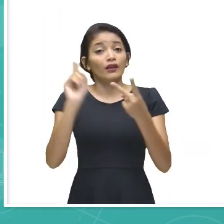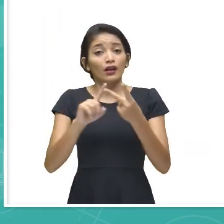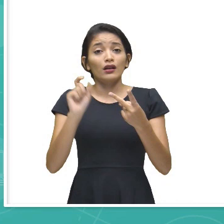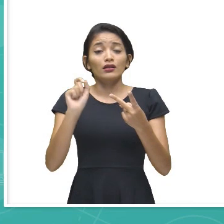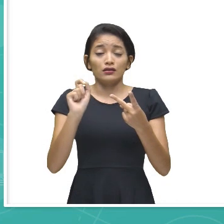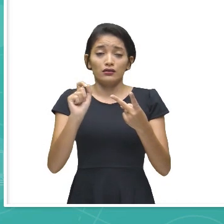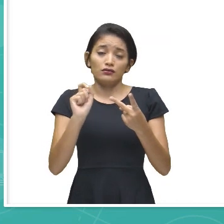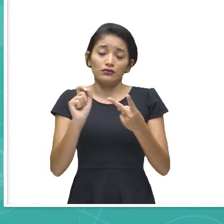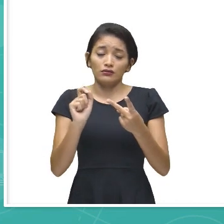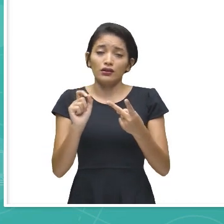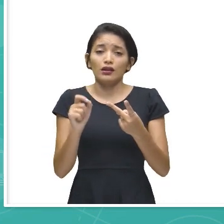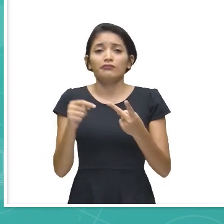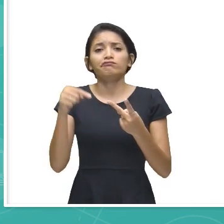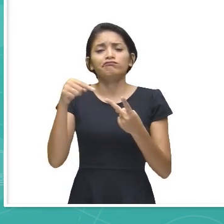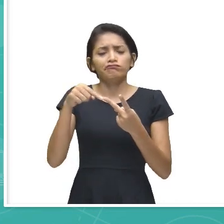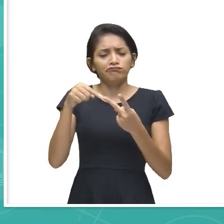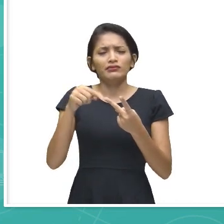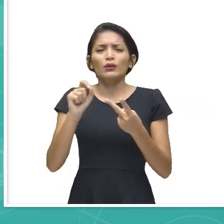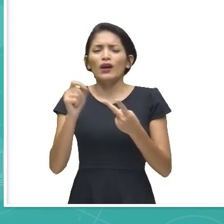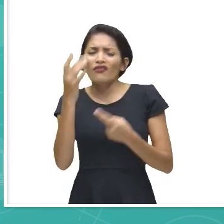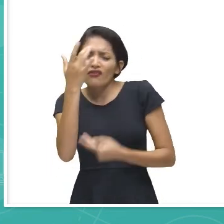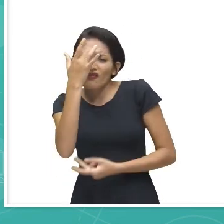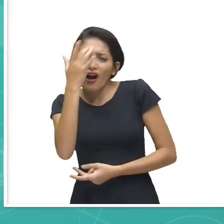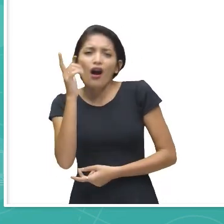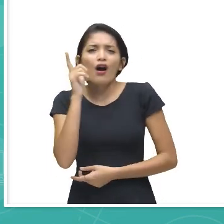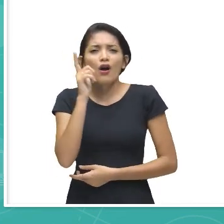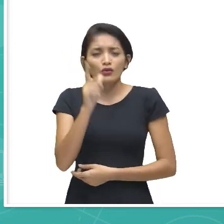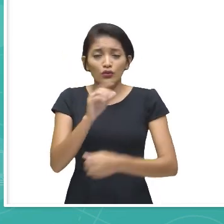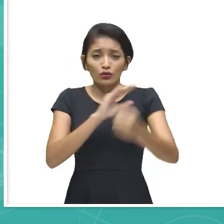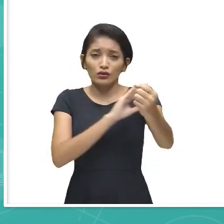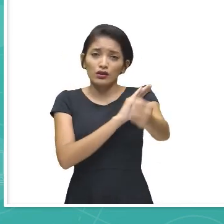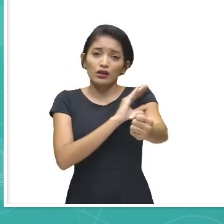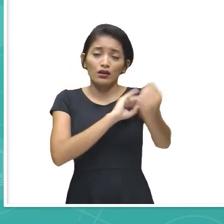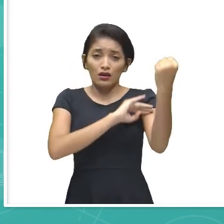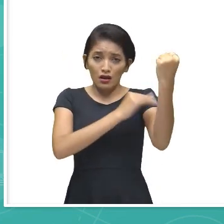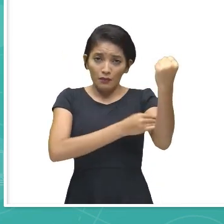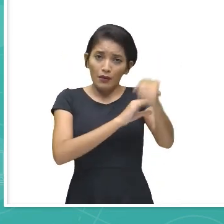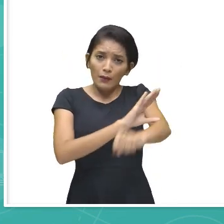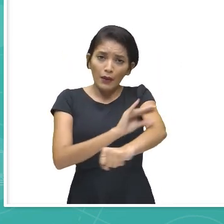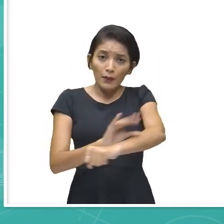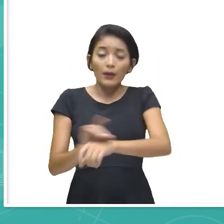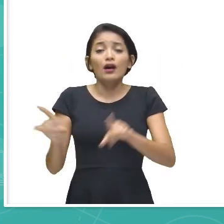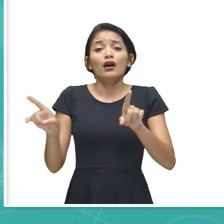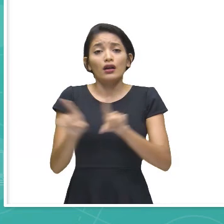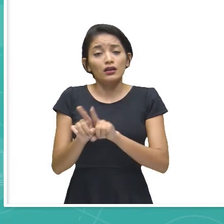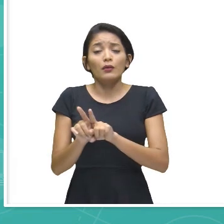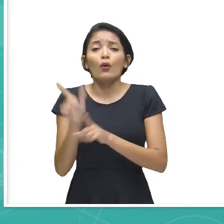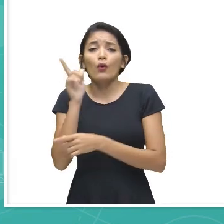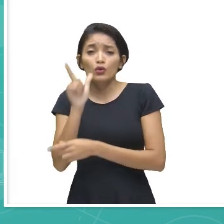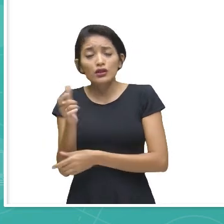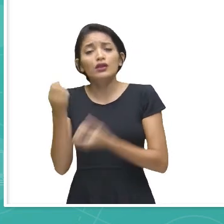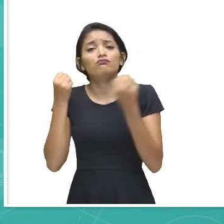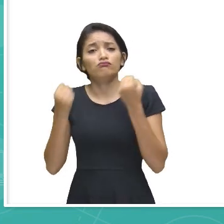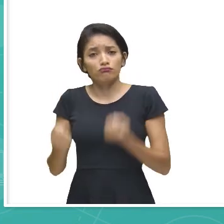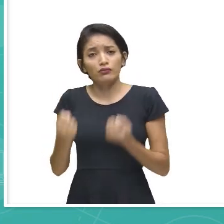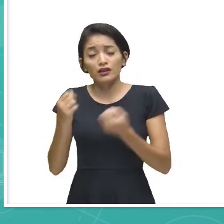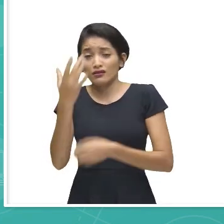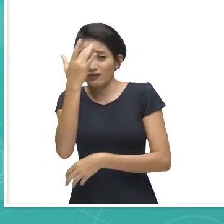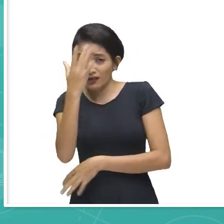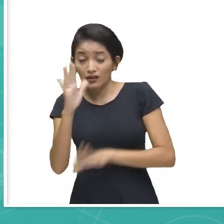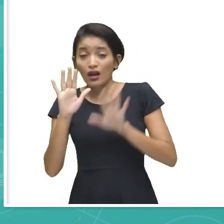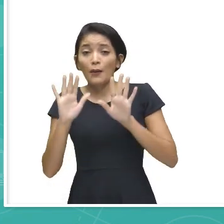mesomorfo. Esse biotipo tem facilidade em ganhar massa muscular, podem ganhar peso facilmente, por